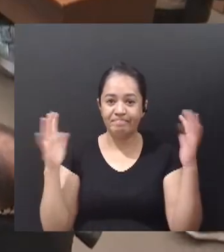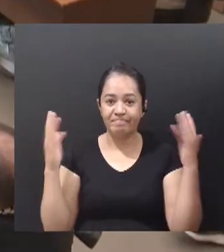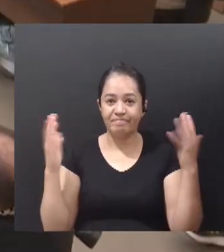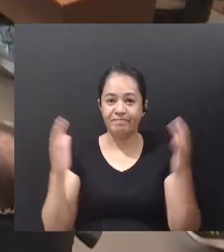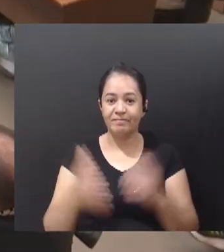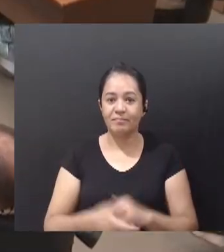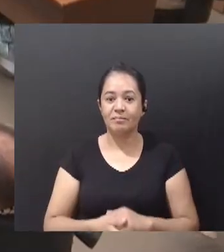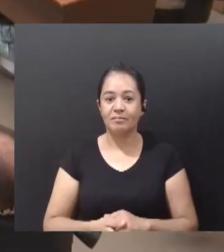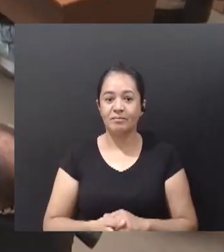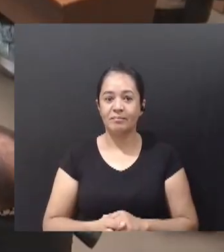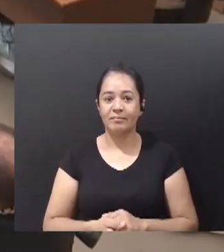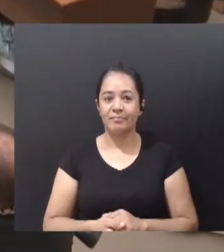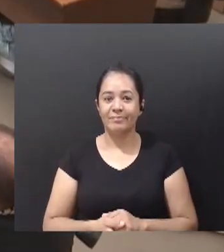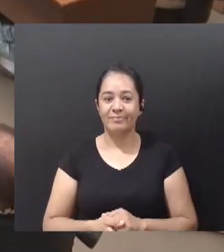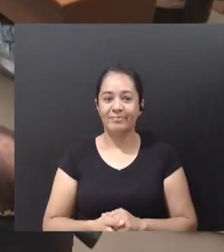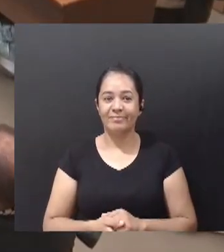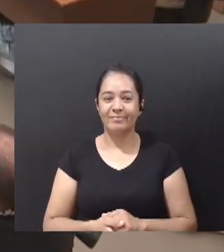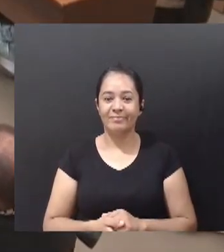Só para concluir,